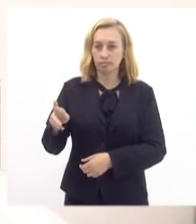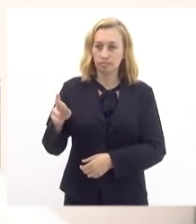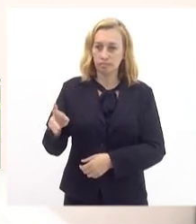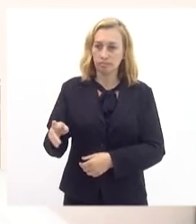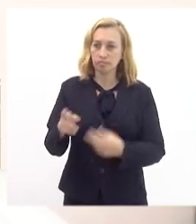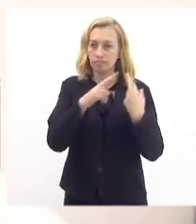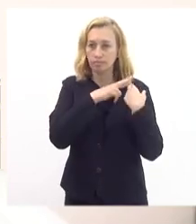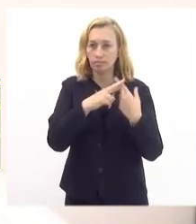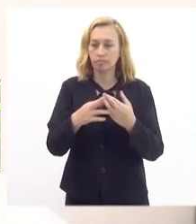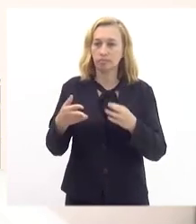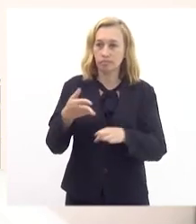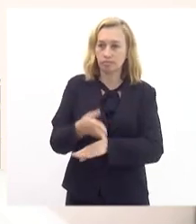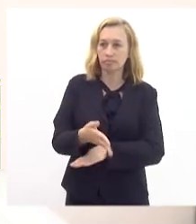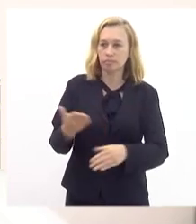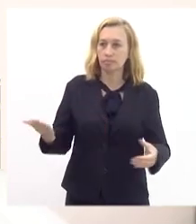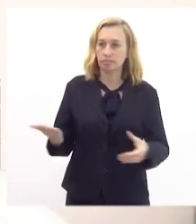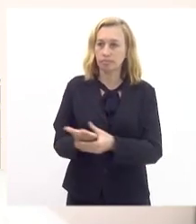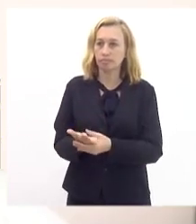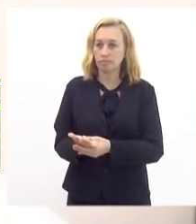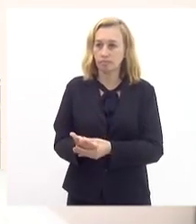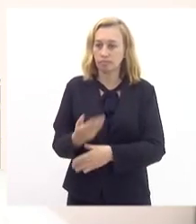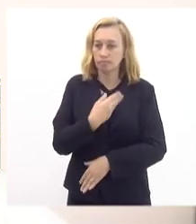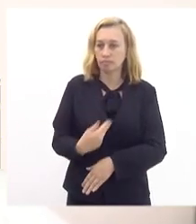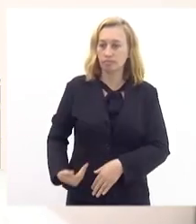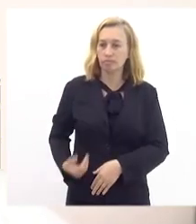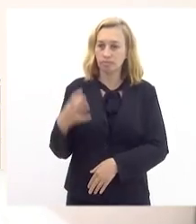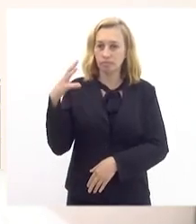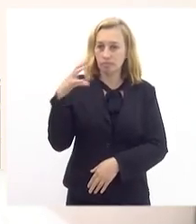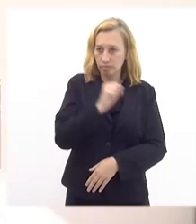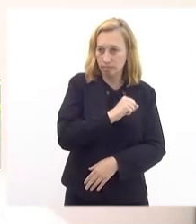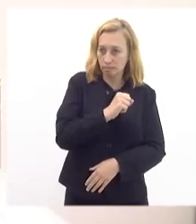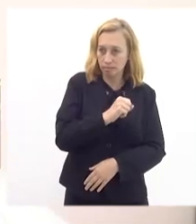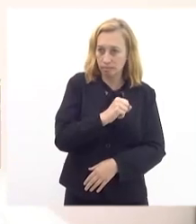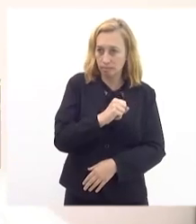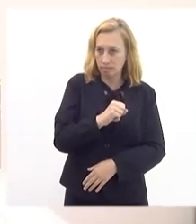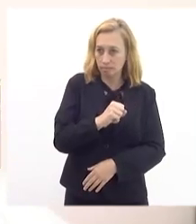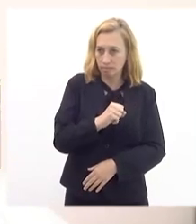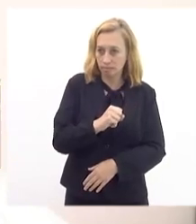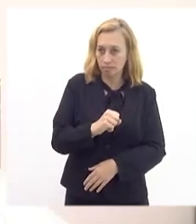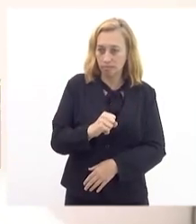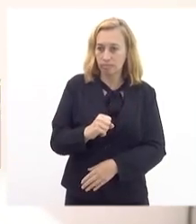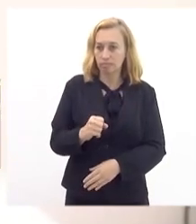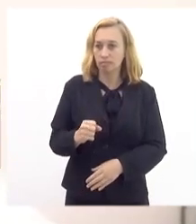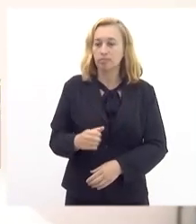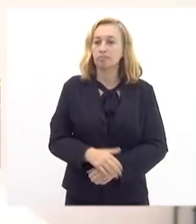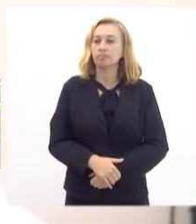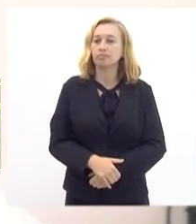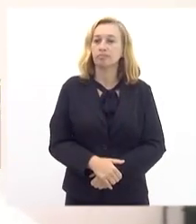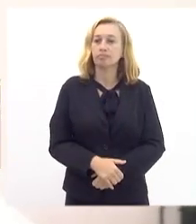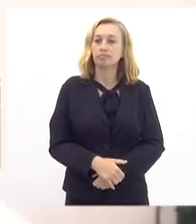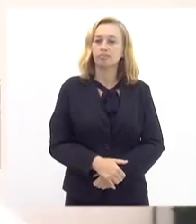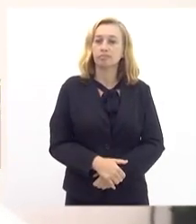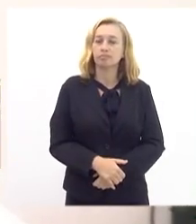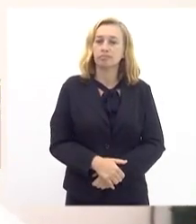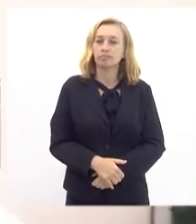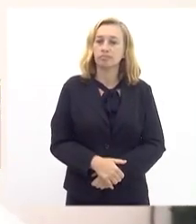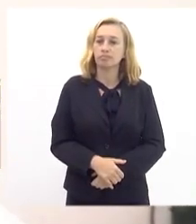responsável ao entrar com uma ação civil pública de forma rápida na rapidez que exigia esse processo